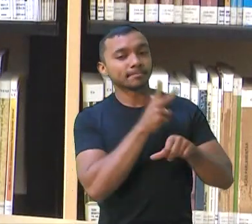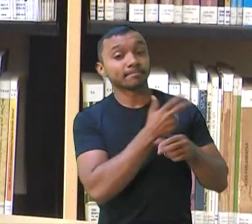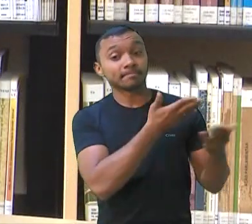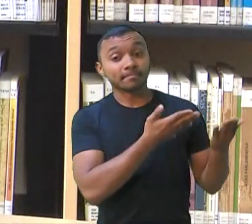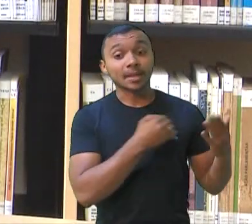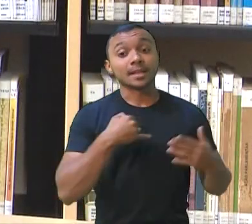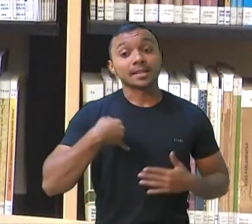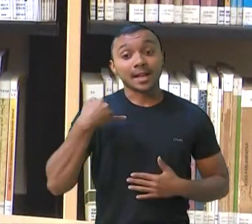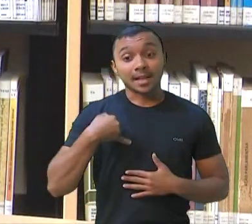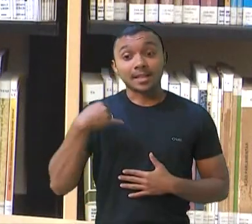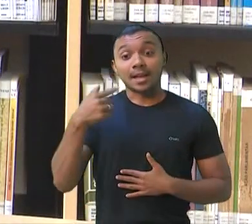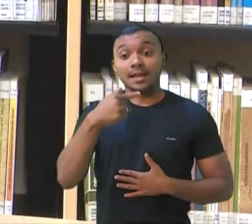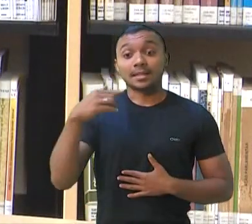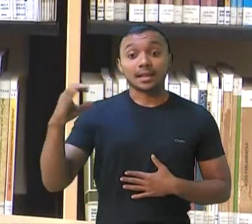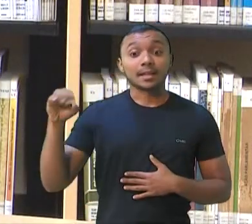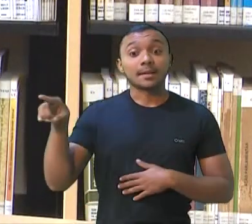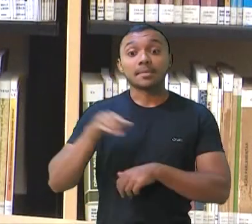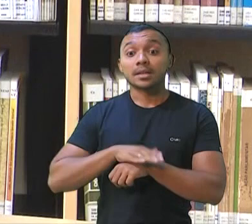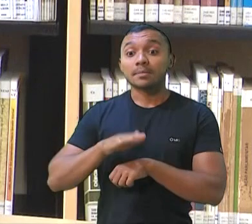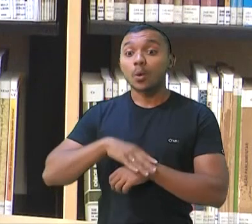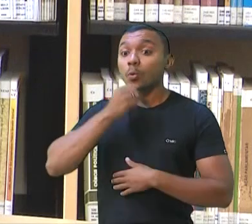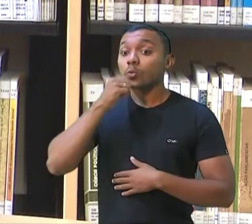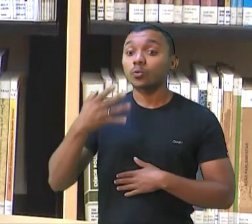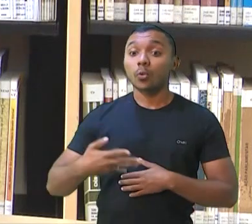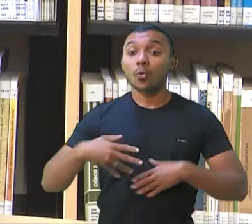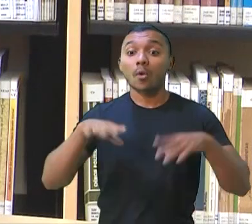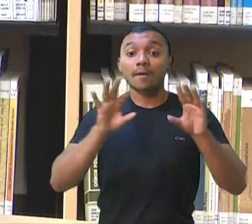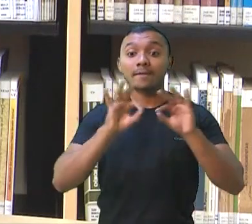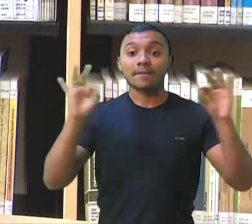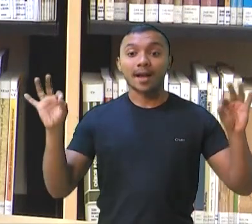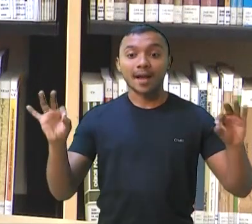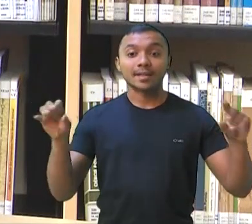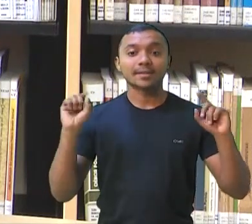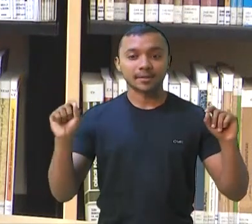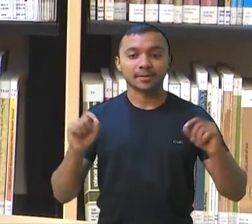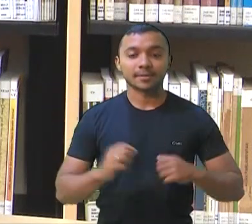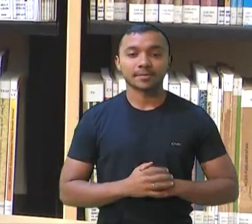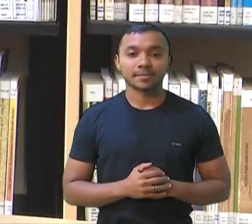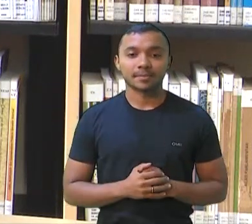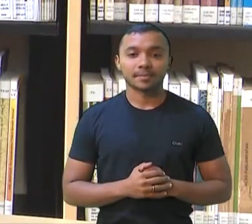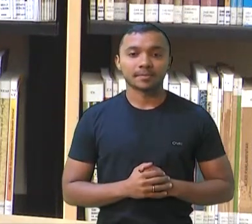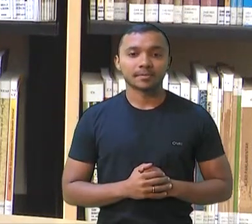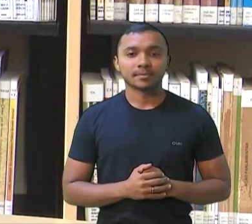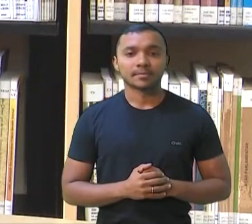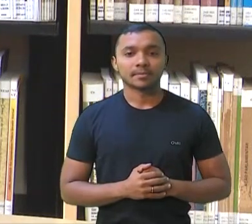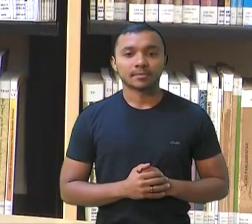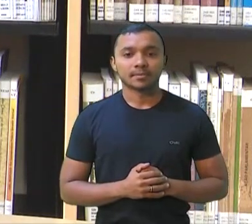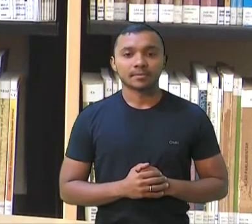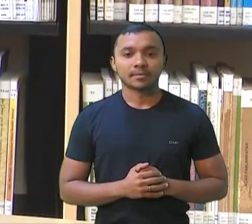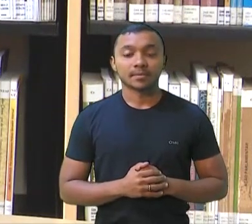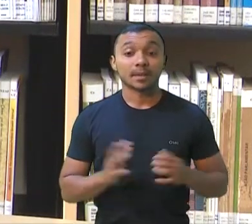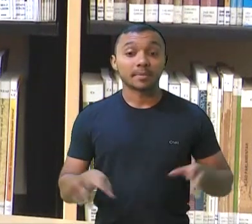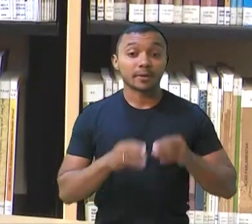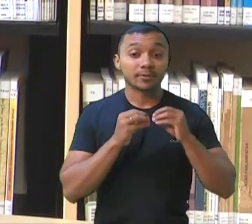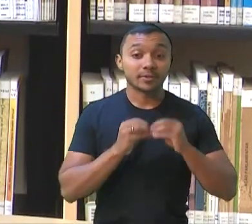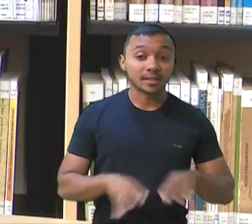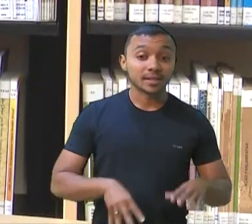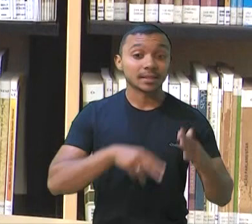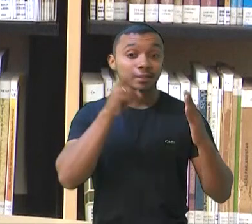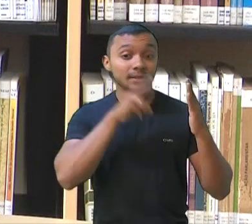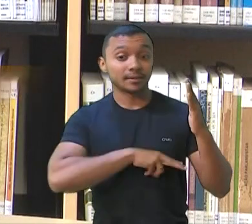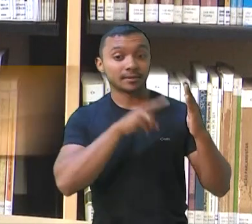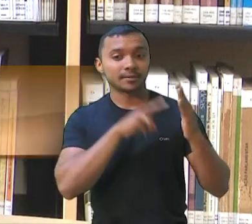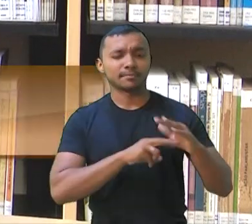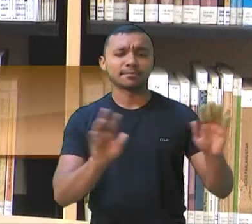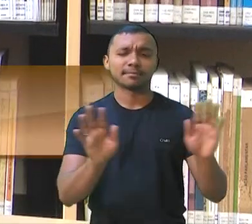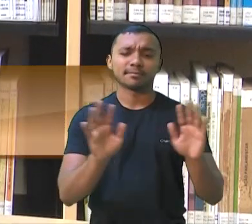idade, ano passado, e ele falou uma frase para mim que eu coloco no final para terminar o livro. Assim, não estraga a leitura do livro que eu vou falar